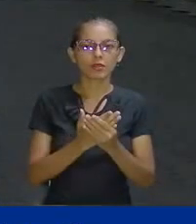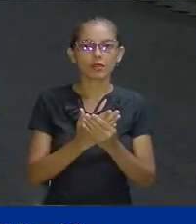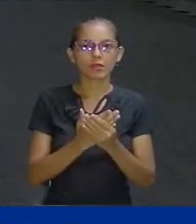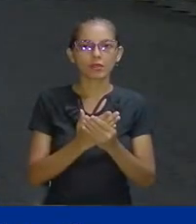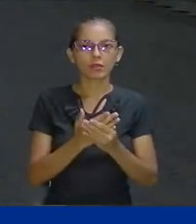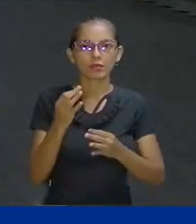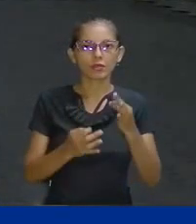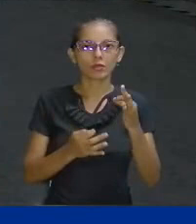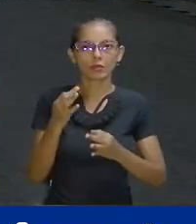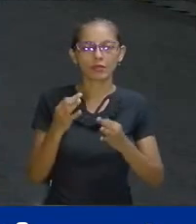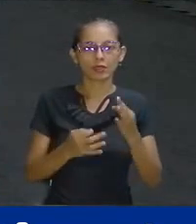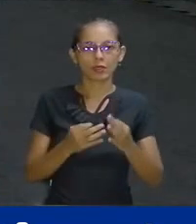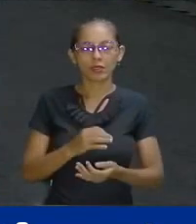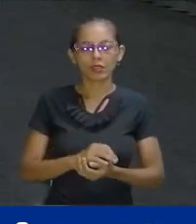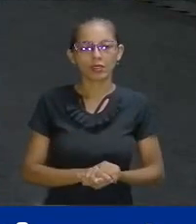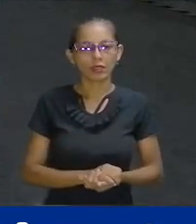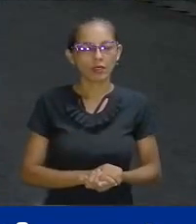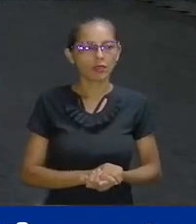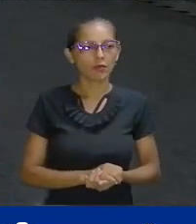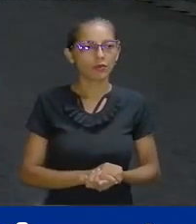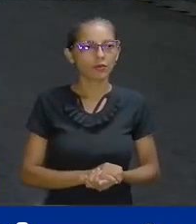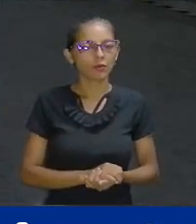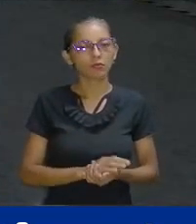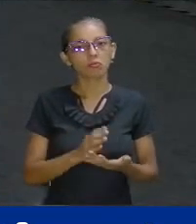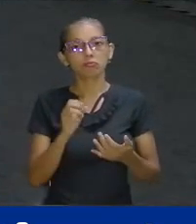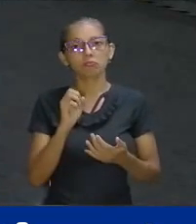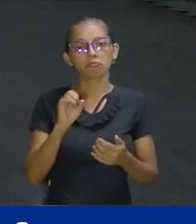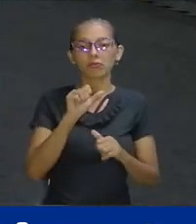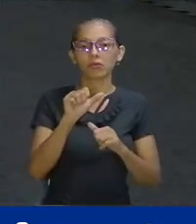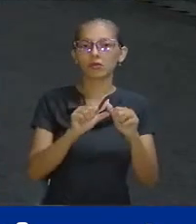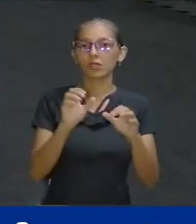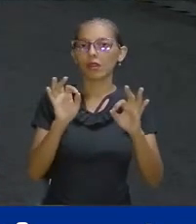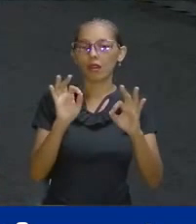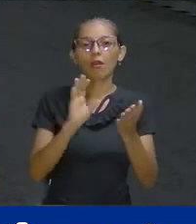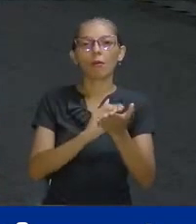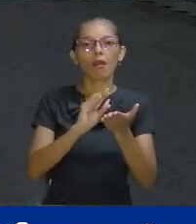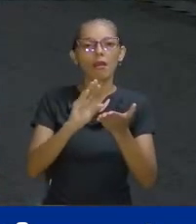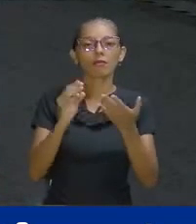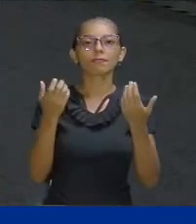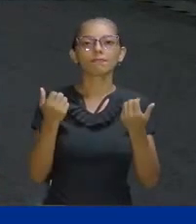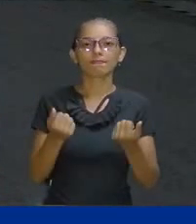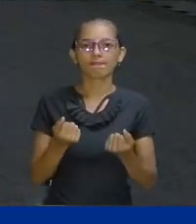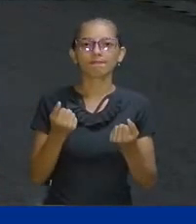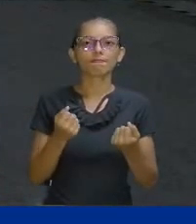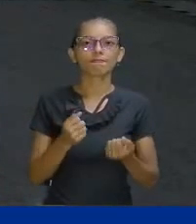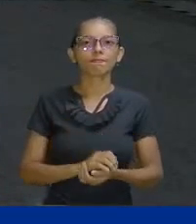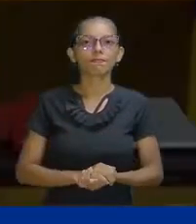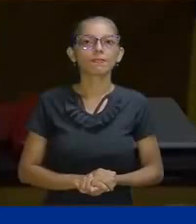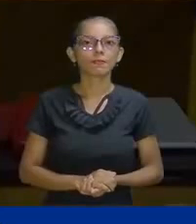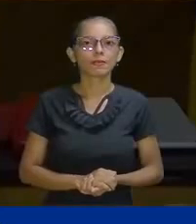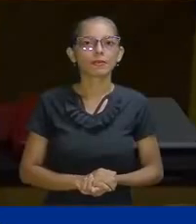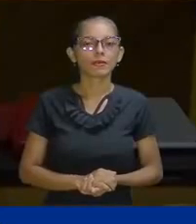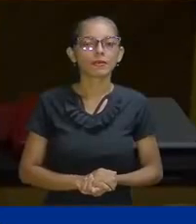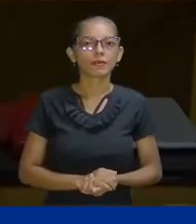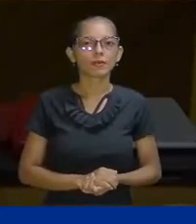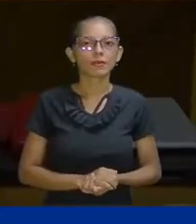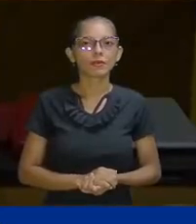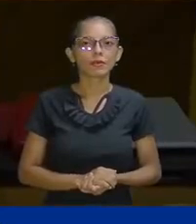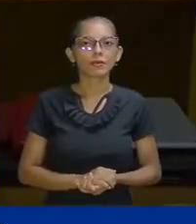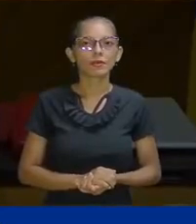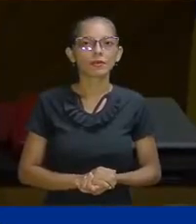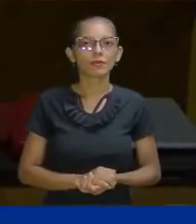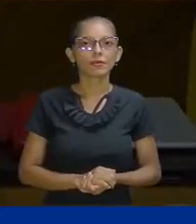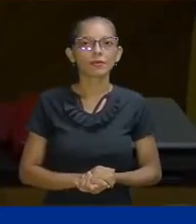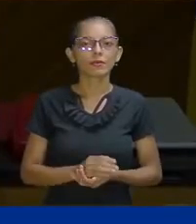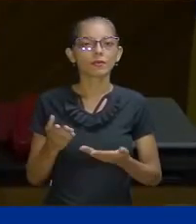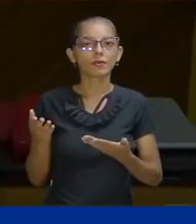sessão administrativa. Se não houver nenhuma necessidade de alteração, a ata está aprovada. Doutor Paulo Madeira, tudo